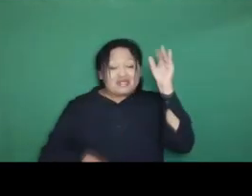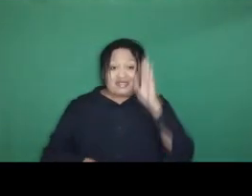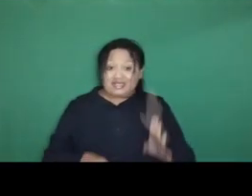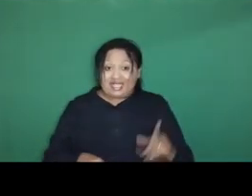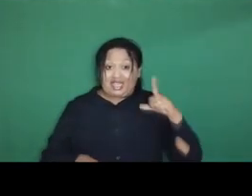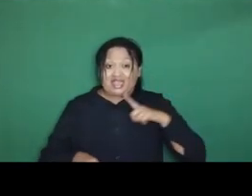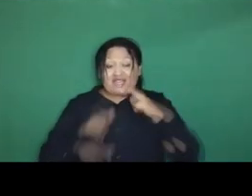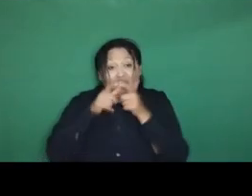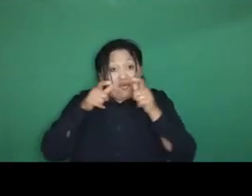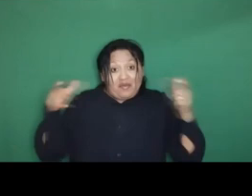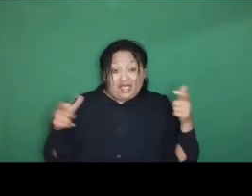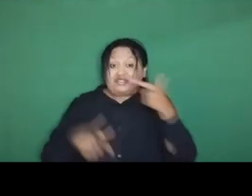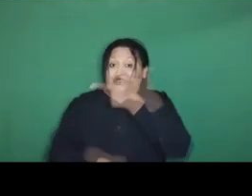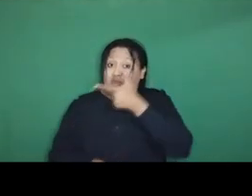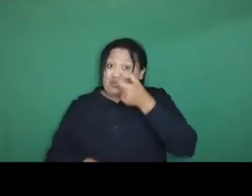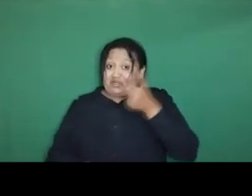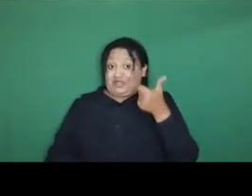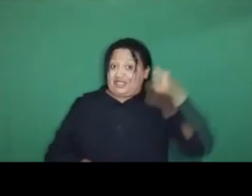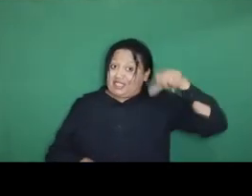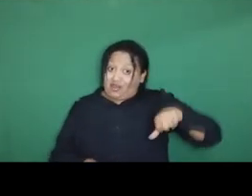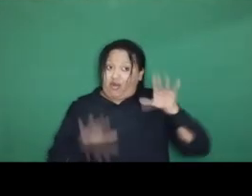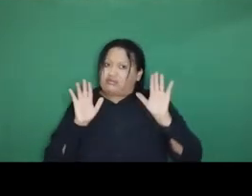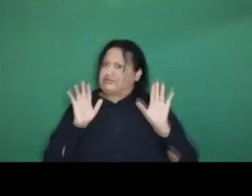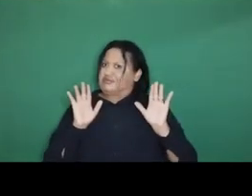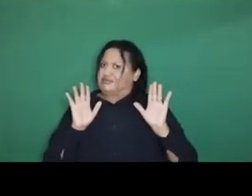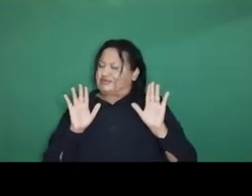teve aumento em 2019 opa